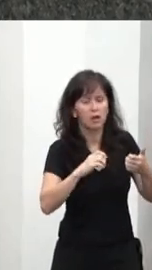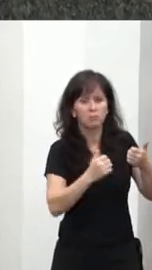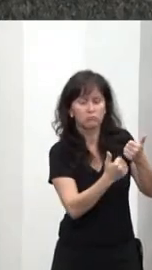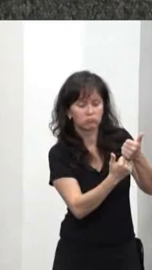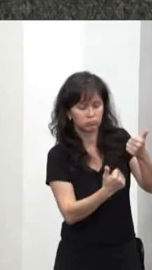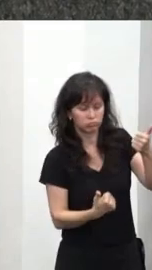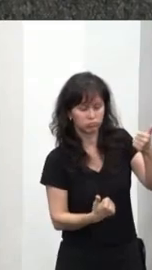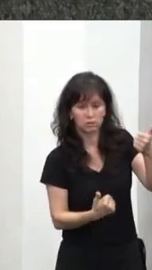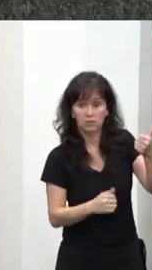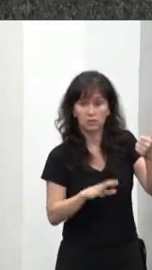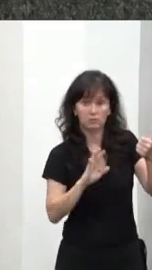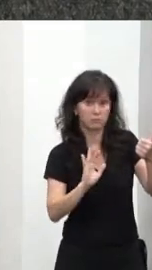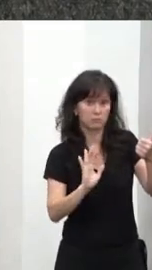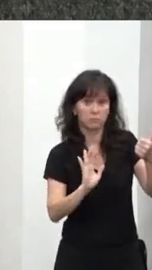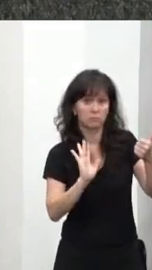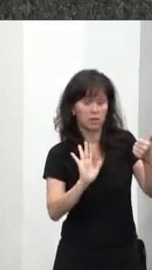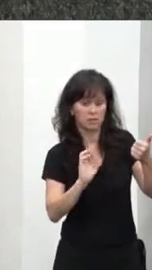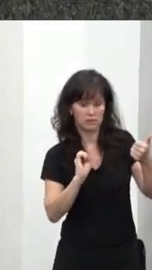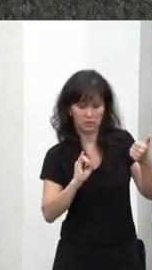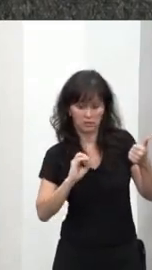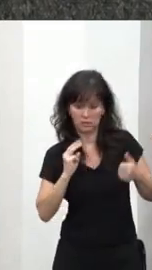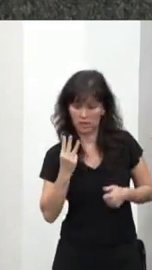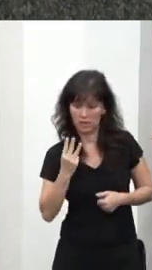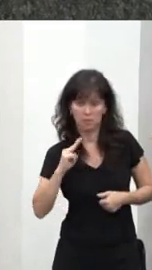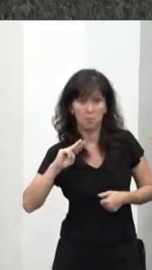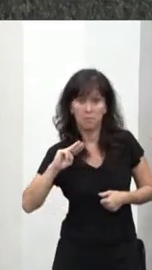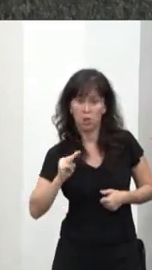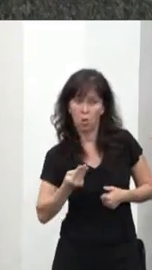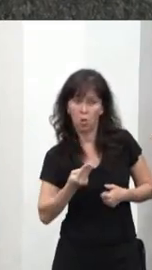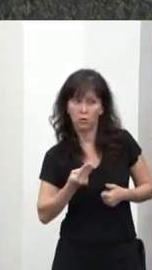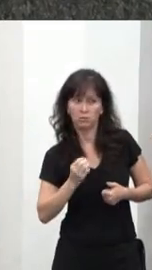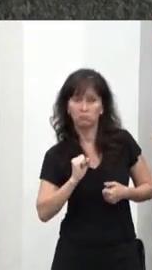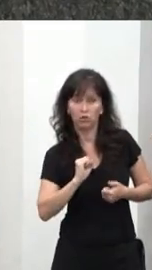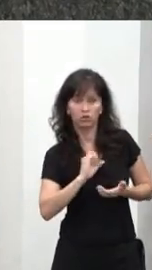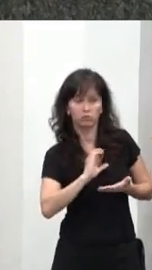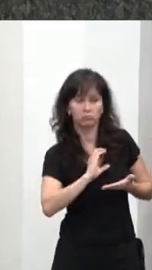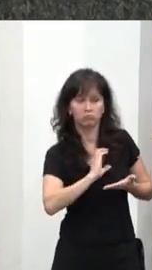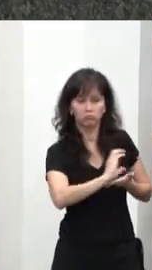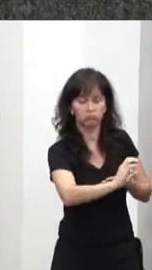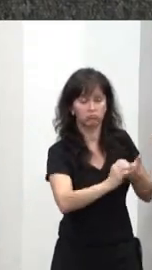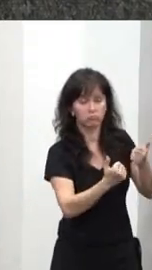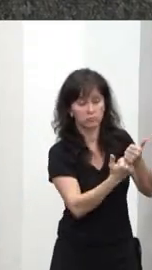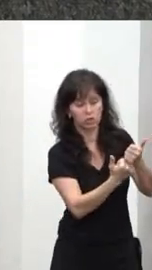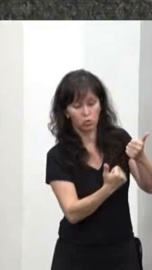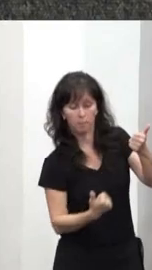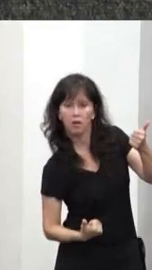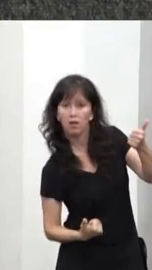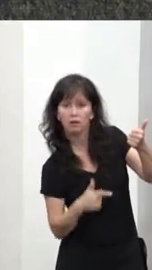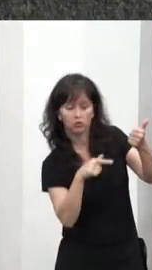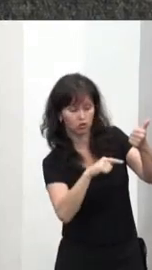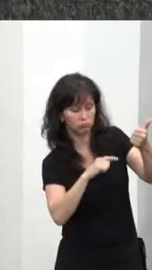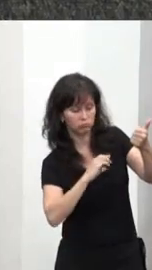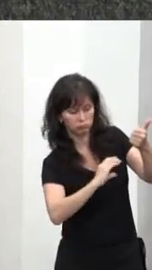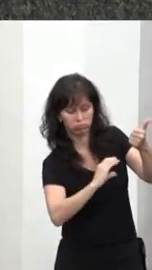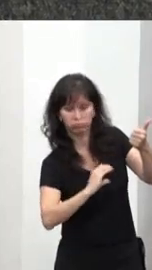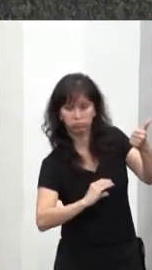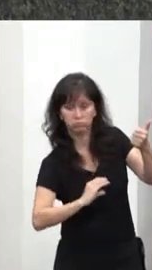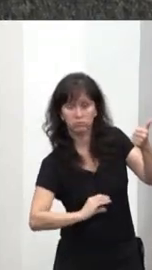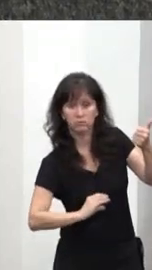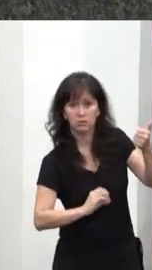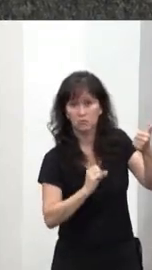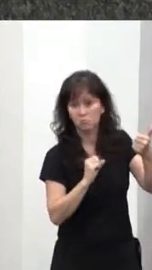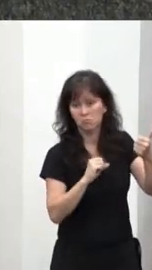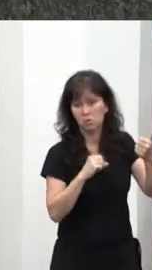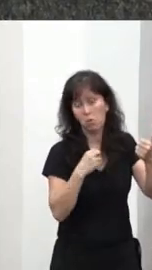Veio três milhões aí já fica uma dúvida pode ser um suplente 2 3 ou pode ser um novo edital depende ali também se foi recursol audiovisual